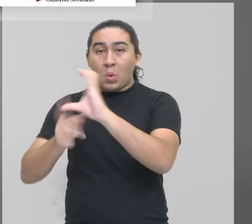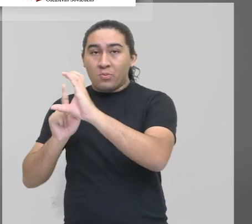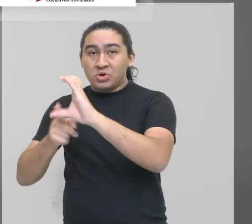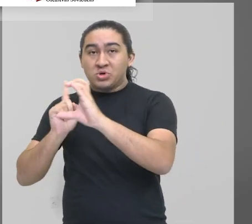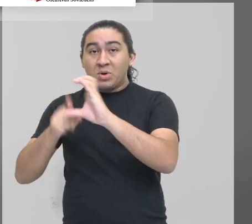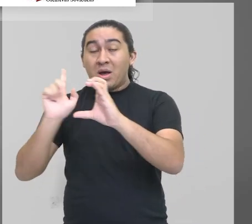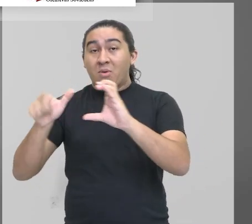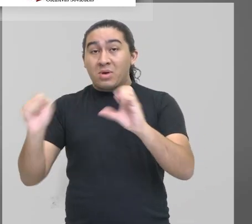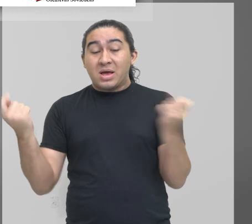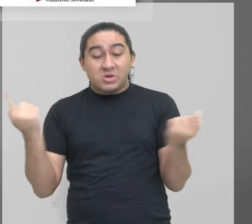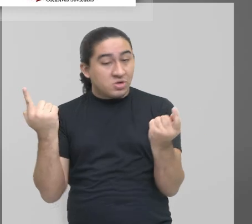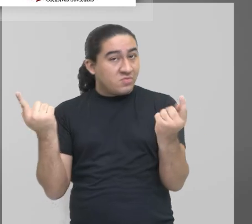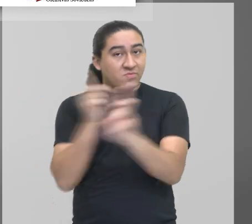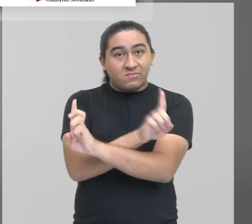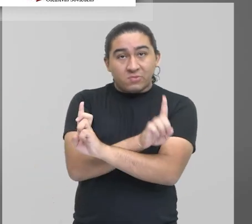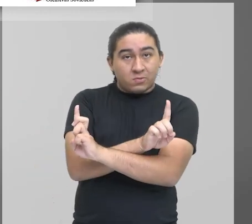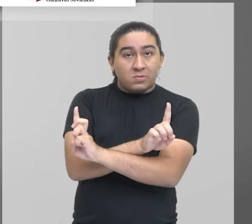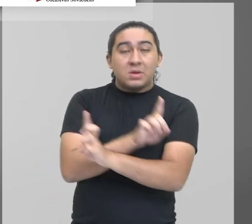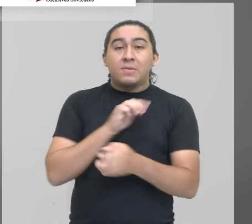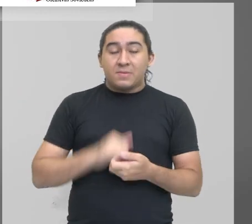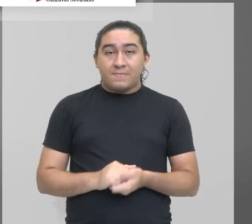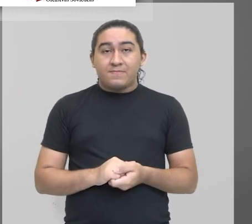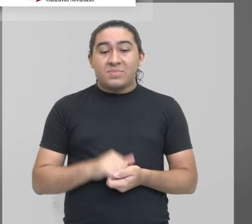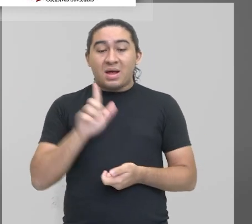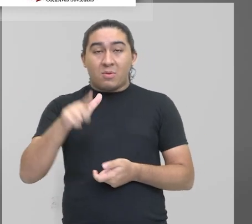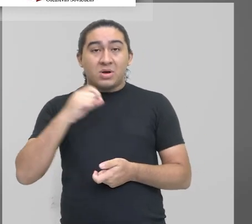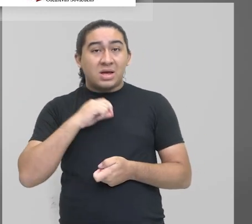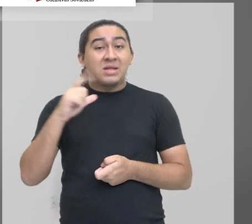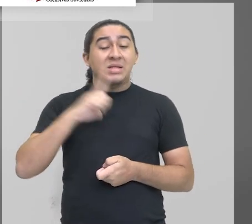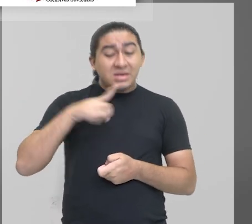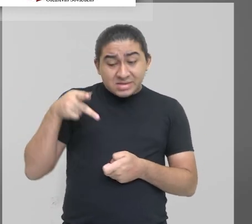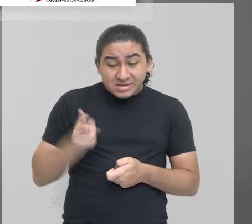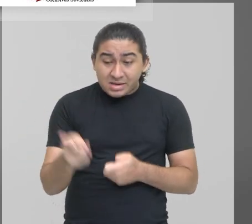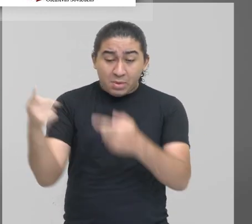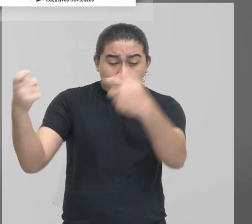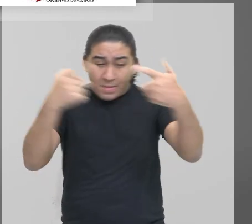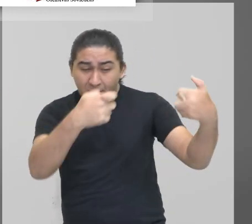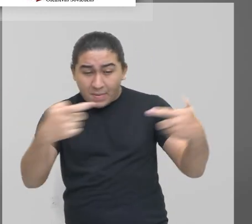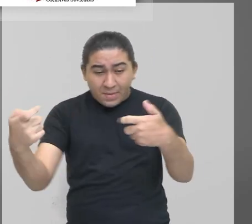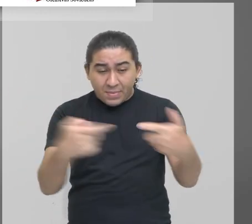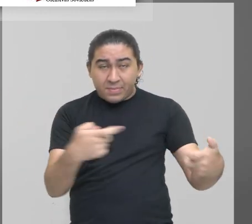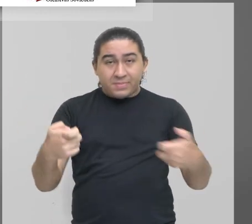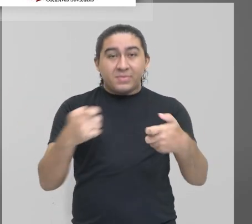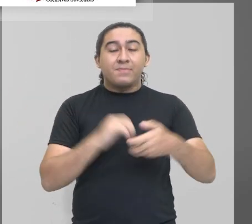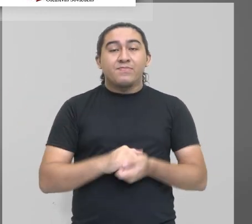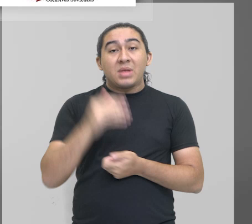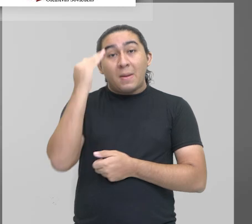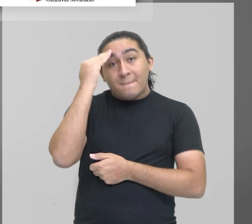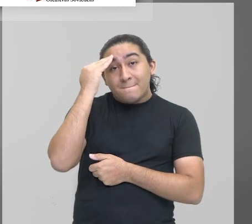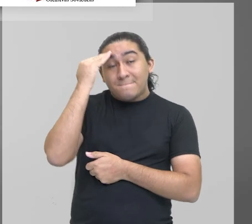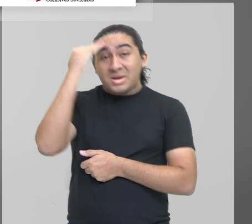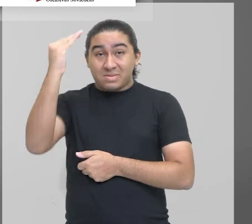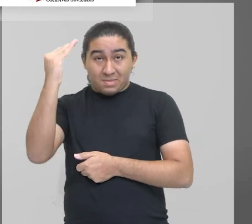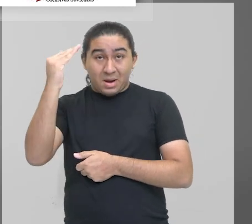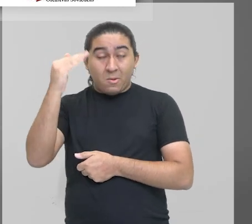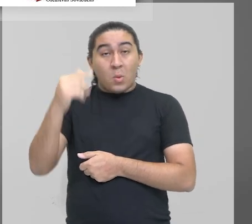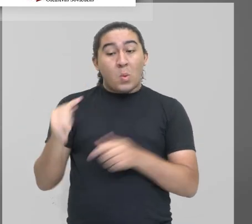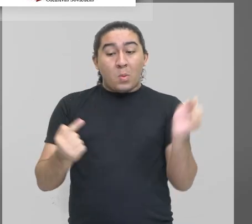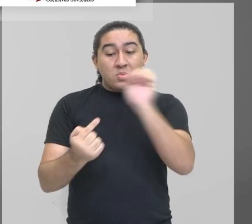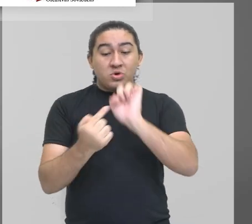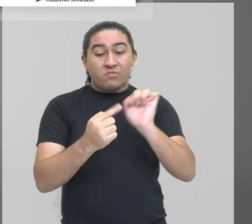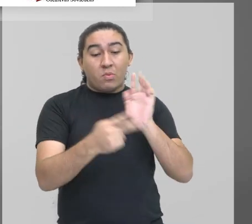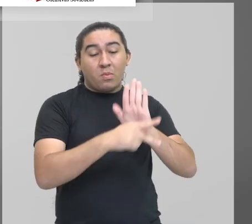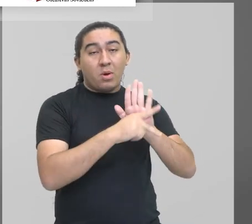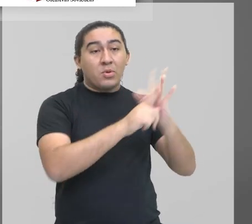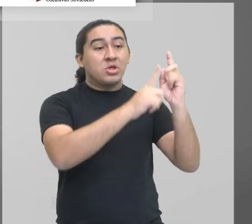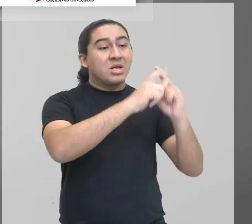ideologias antagônicas. Eles vivem para lutar um contra o outro. Um dos principais objetivos da ideologia